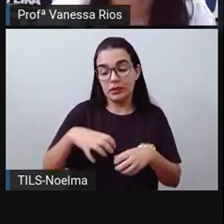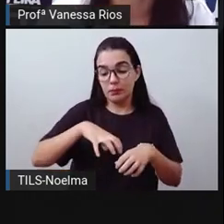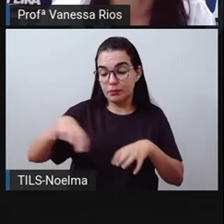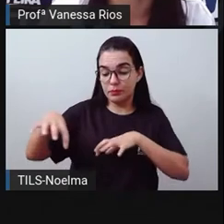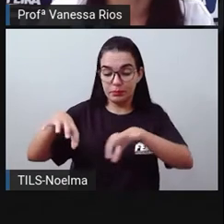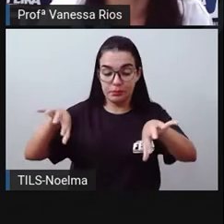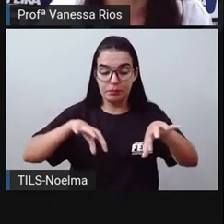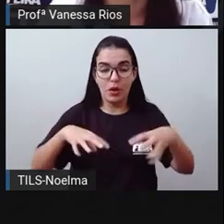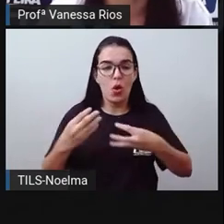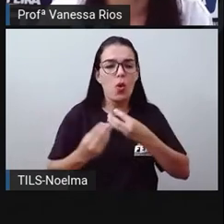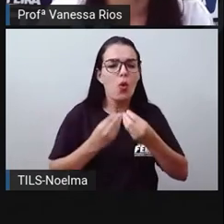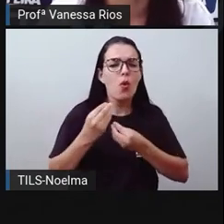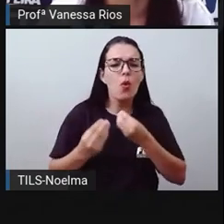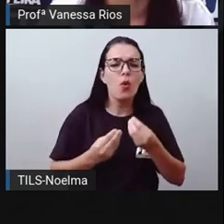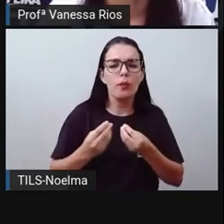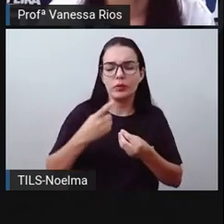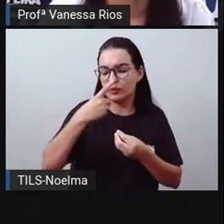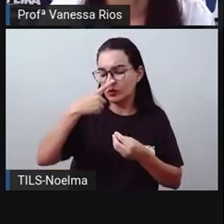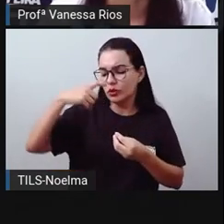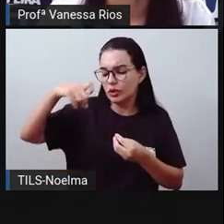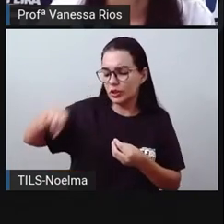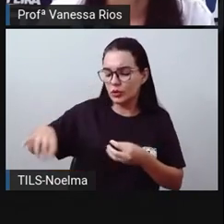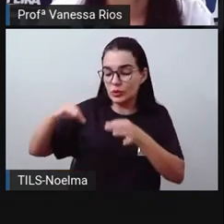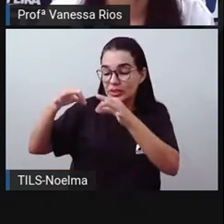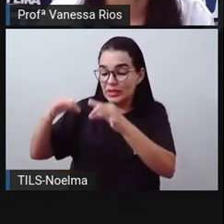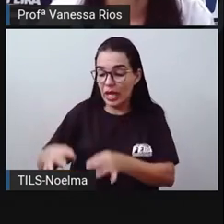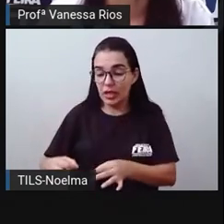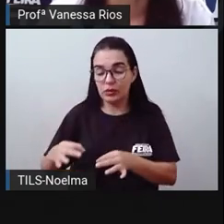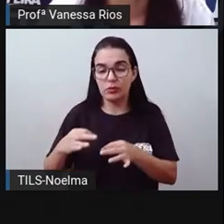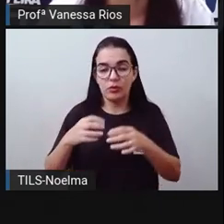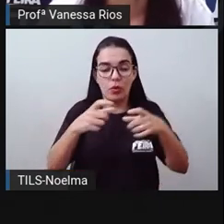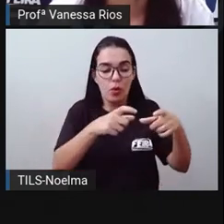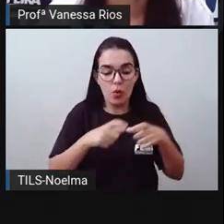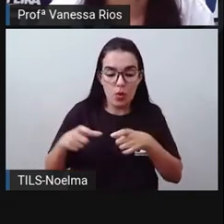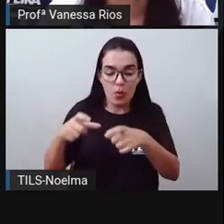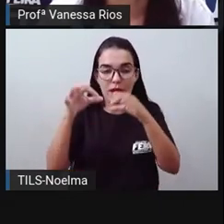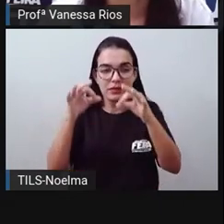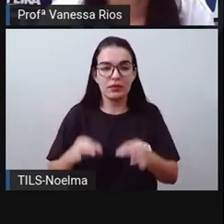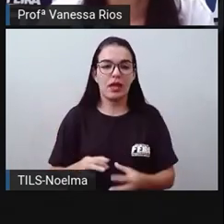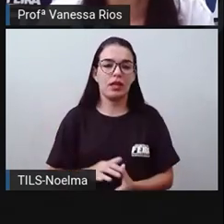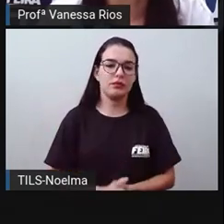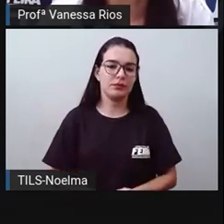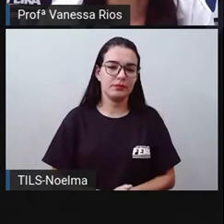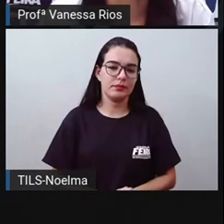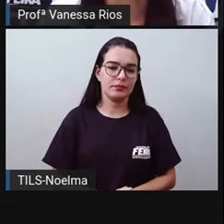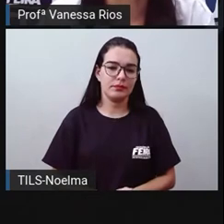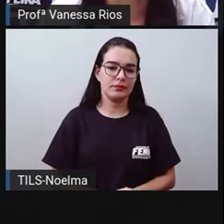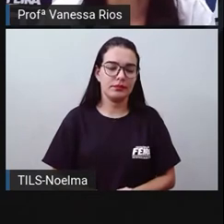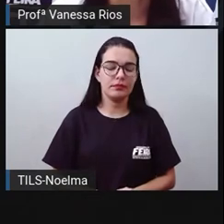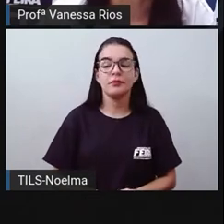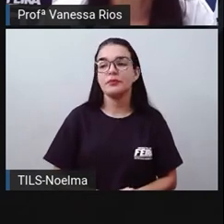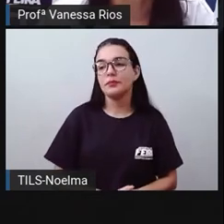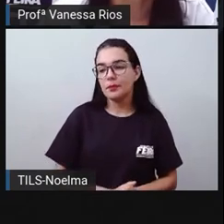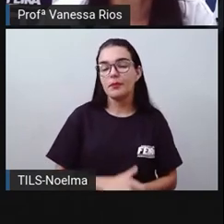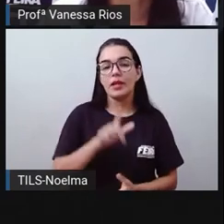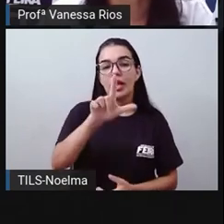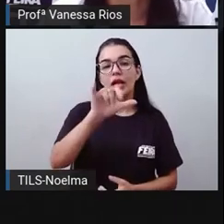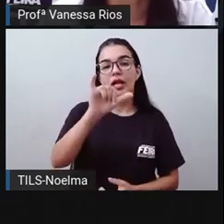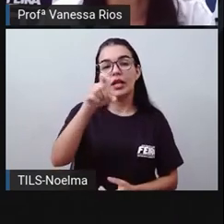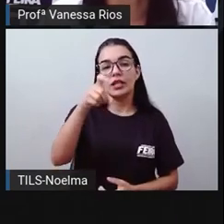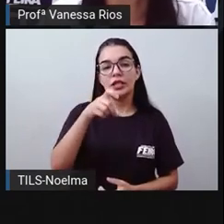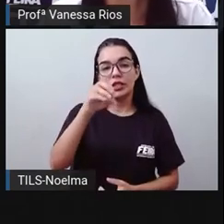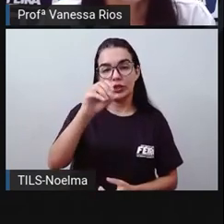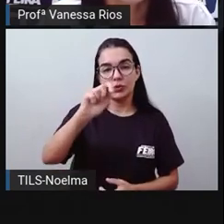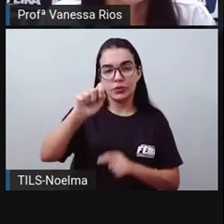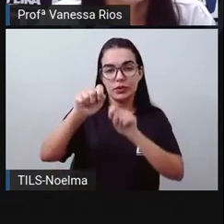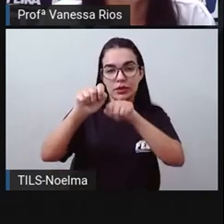resíduos corretamente? E aí é bom saber. Lixo é todo e qualquer material